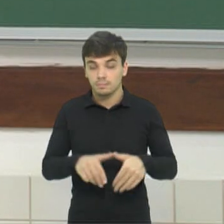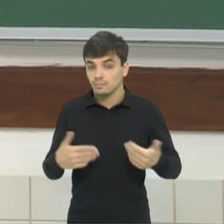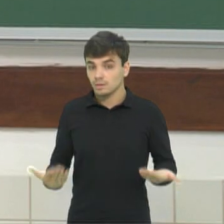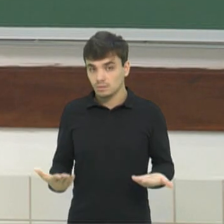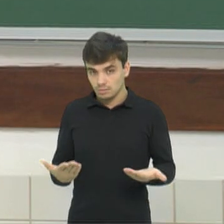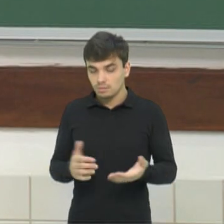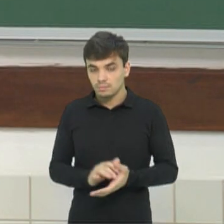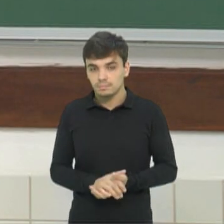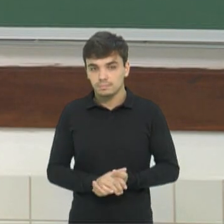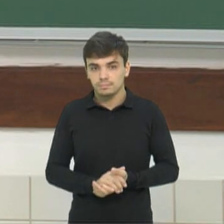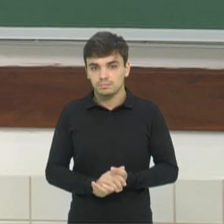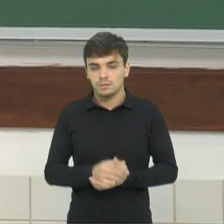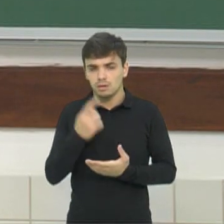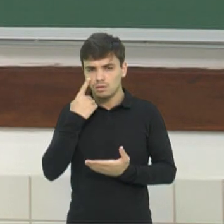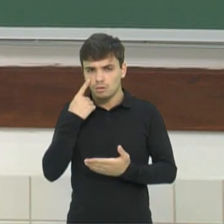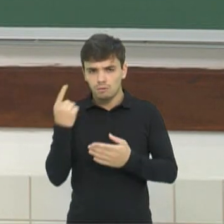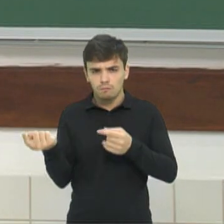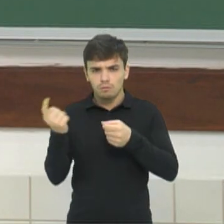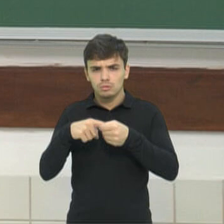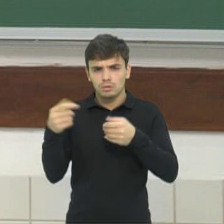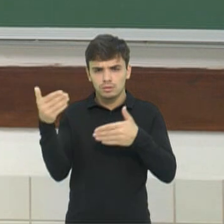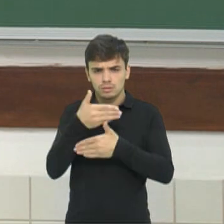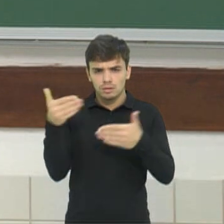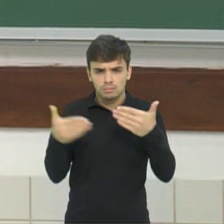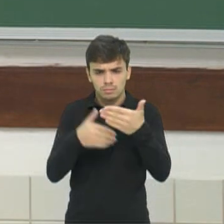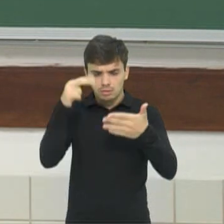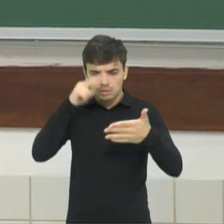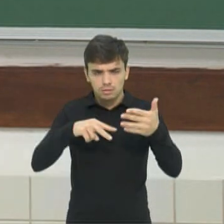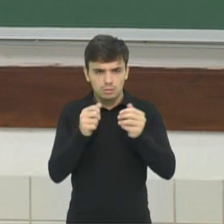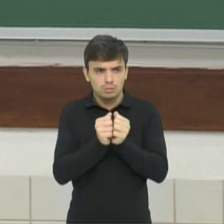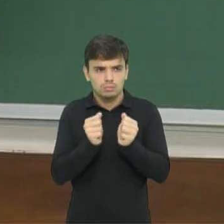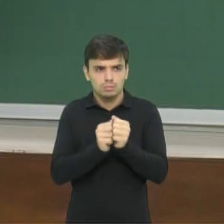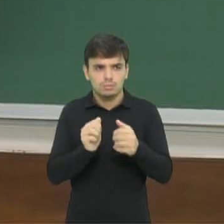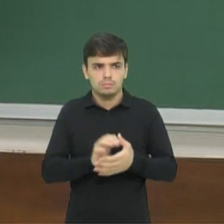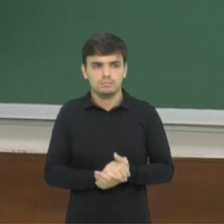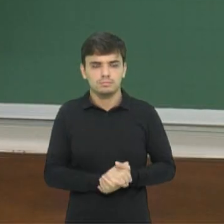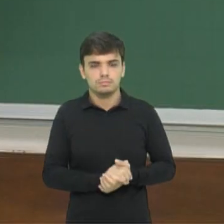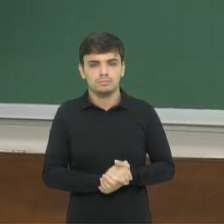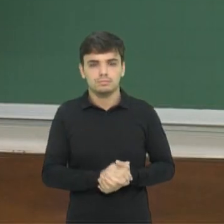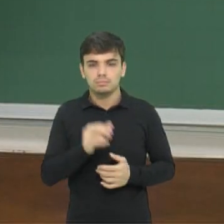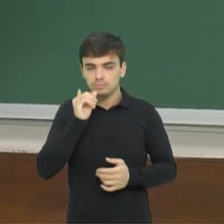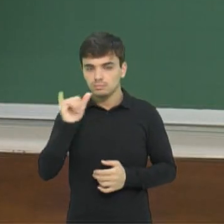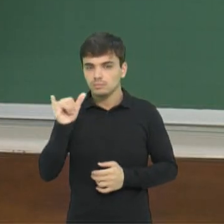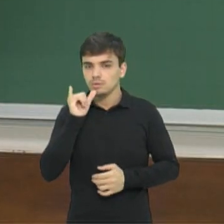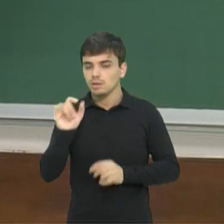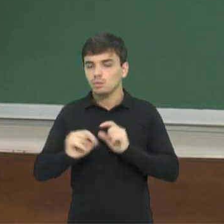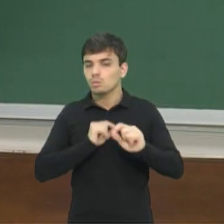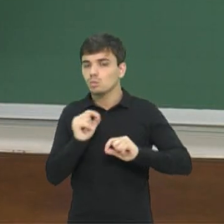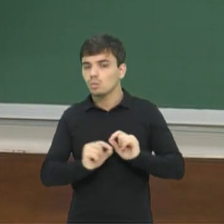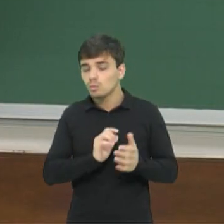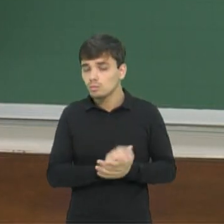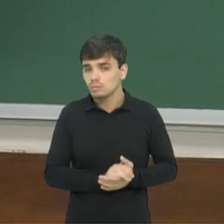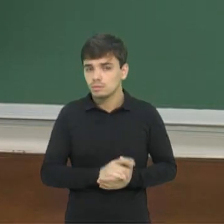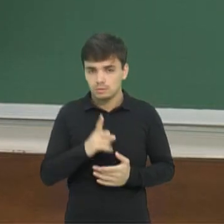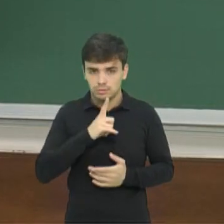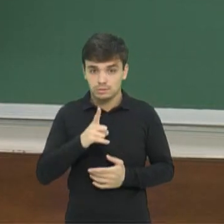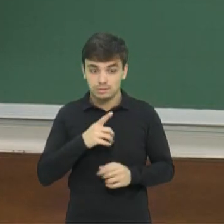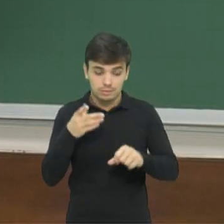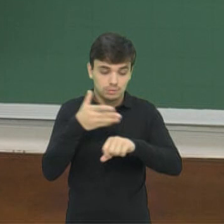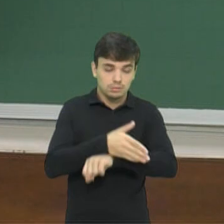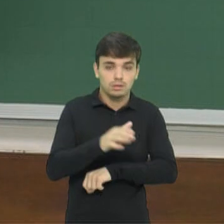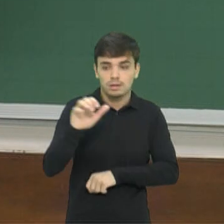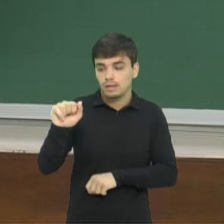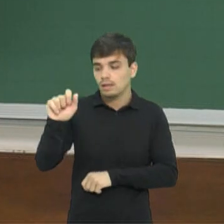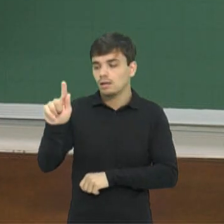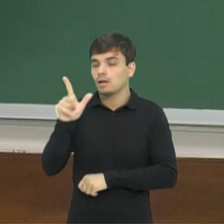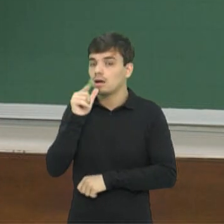Então, gente, vou voltar ao slide para a gente analisar aqui junto, tá? Então, veja, está dizendo que foi introduzida água viva